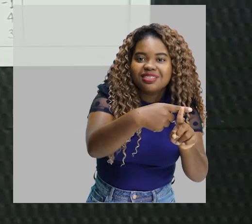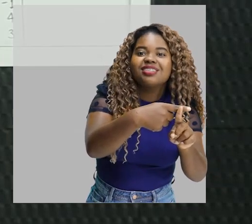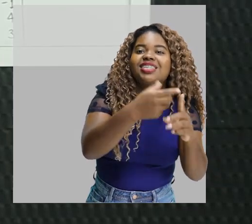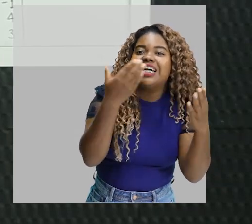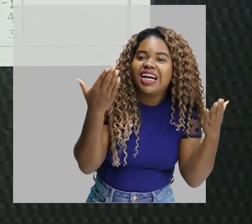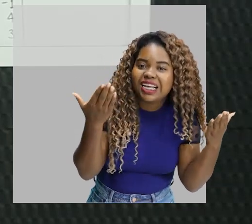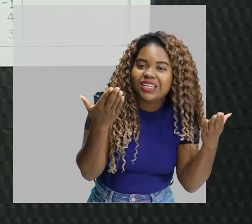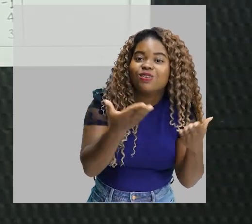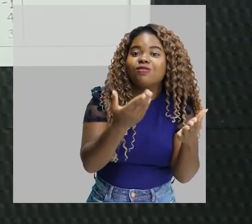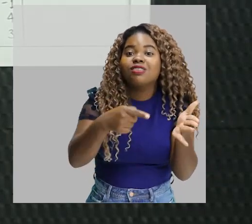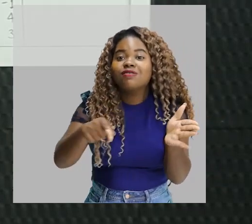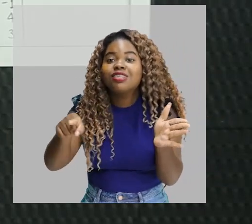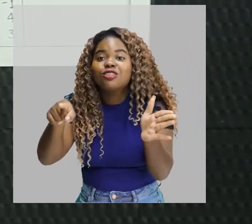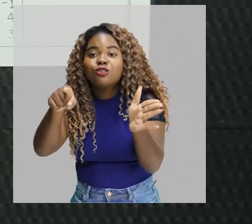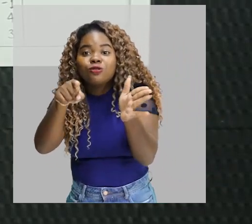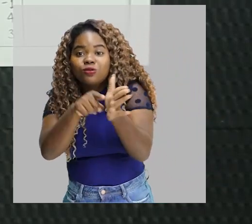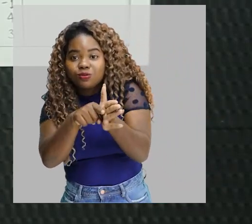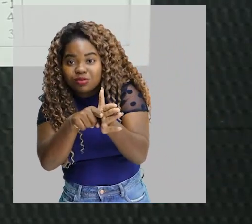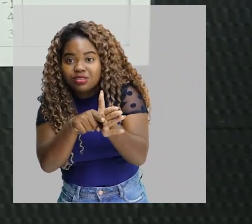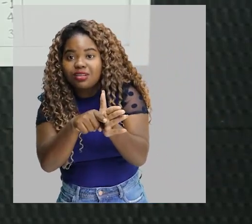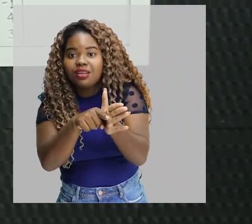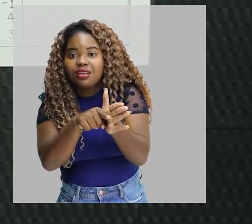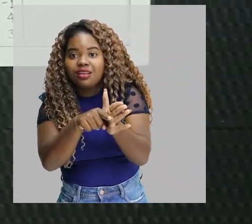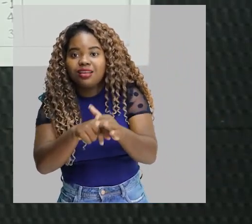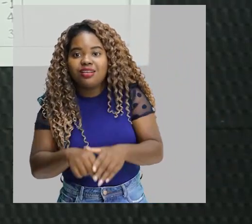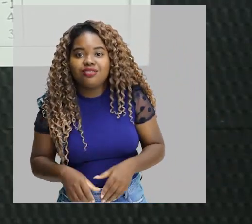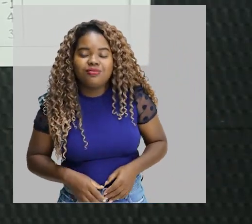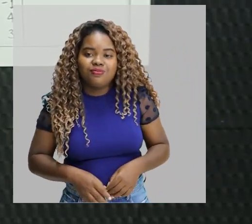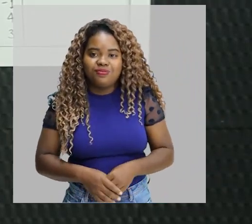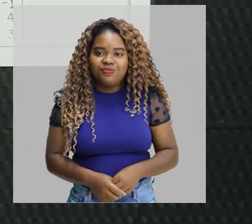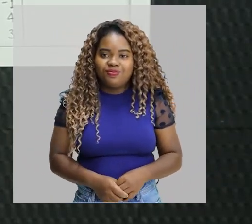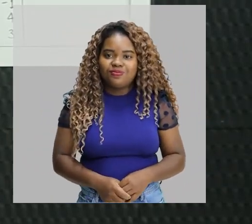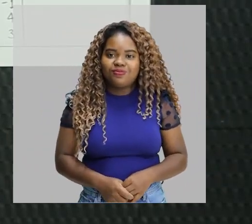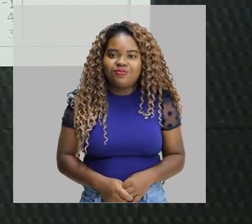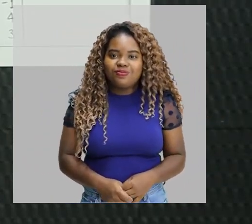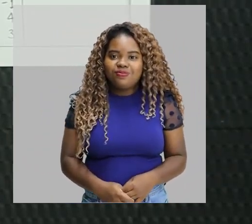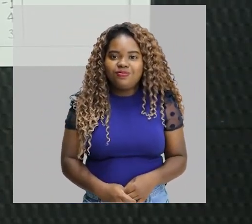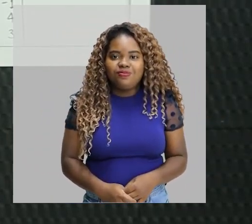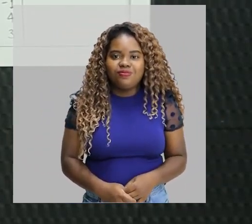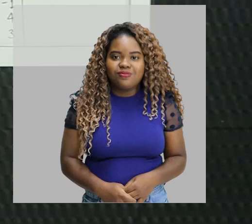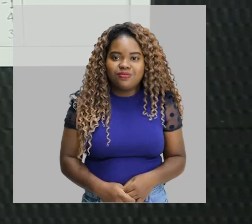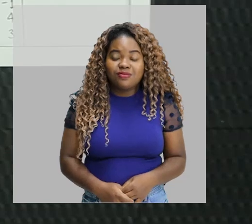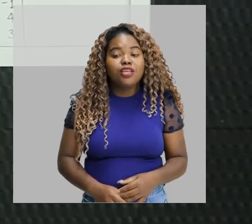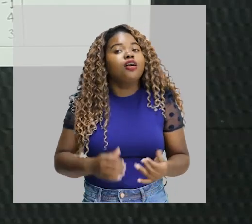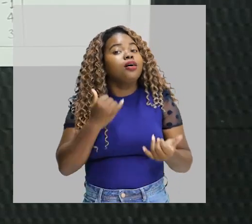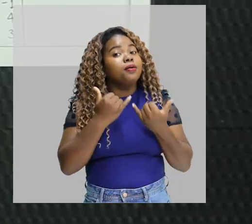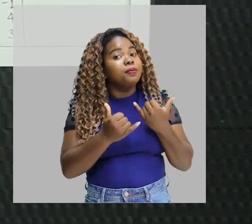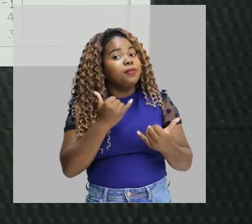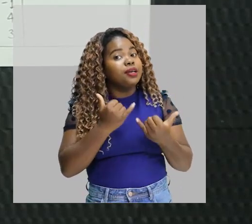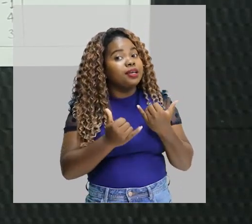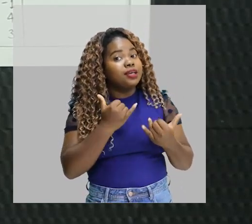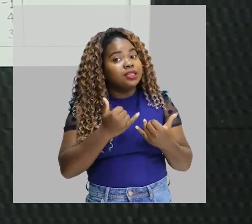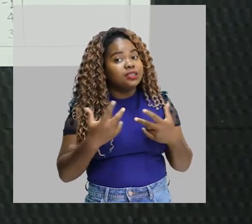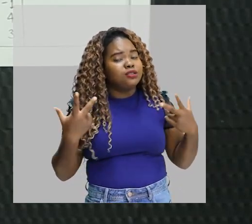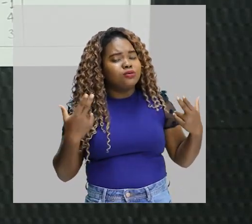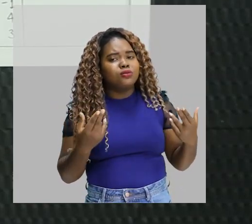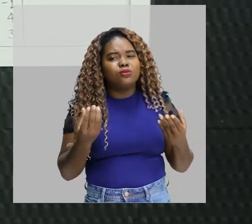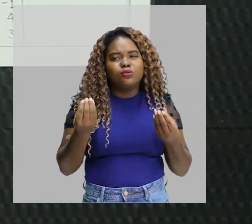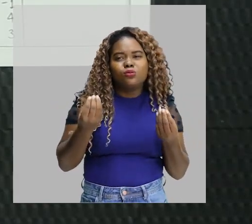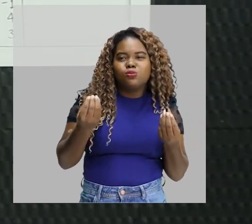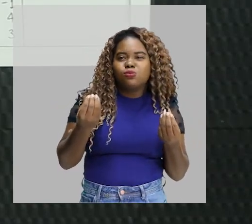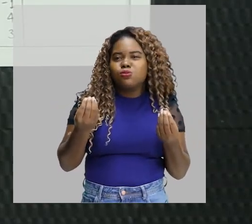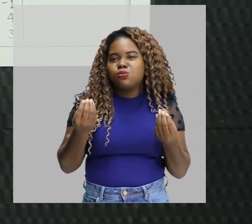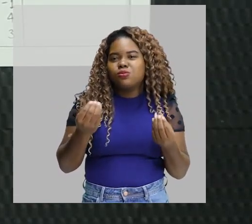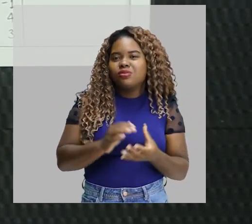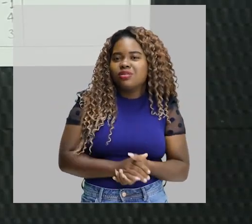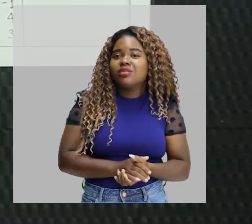você vai subtrair certo você vai subtrair bem parecido como se faz na